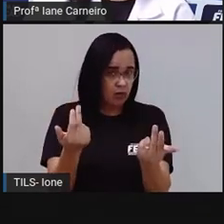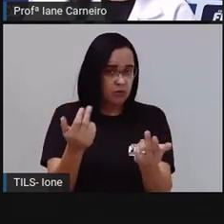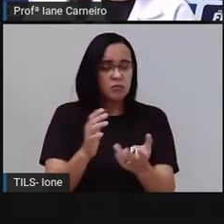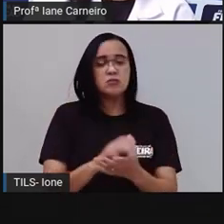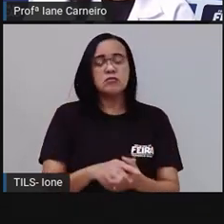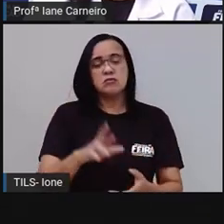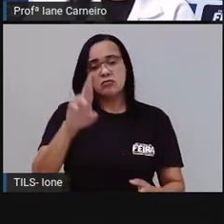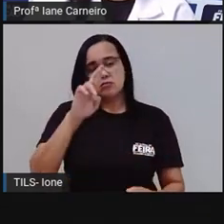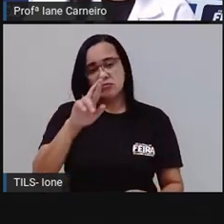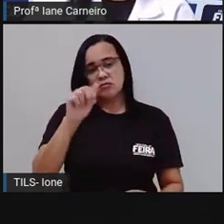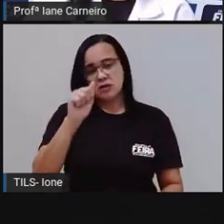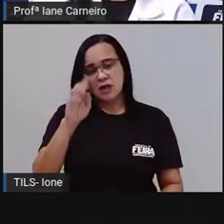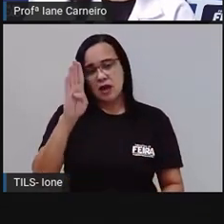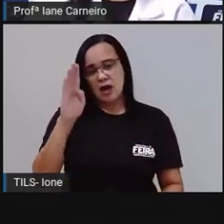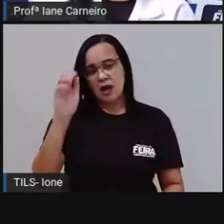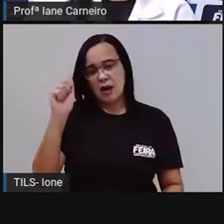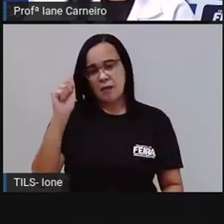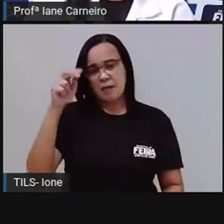Rabanete.